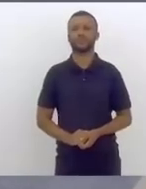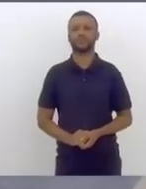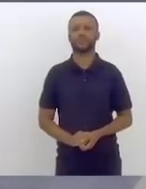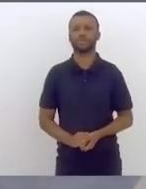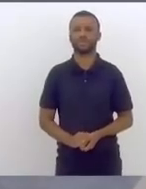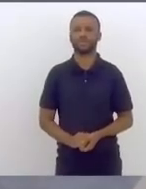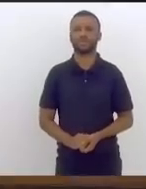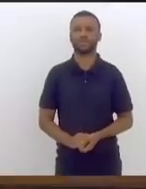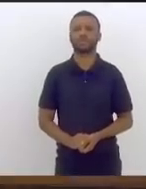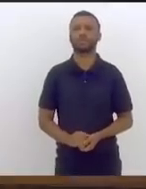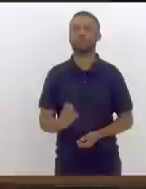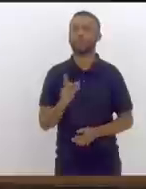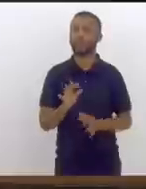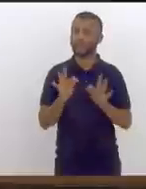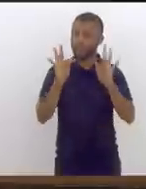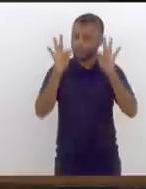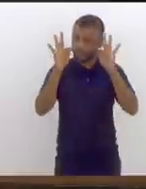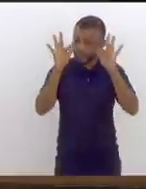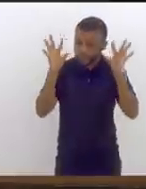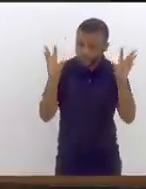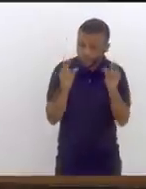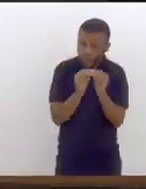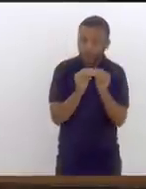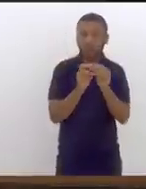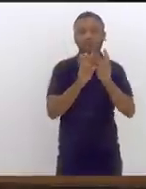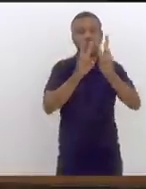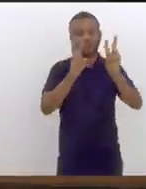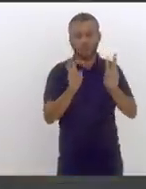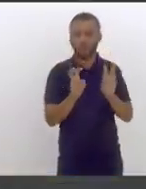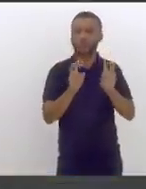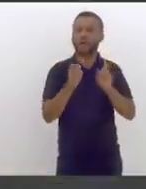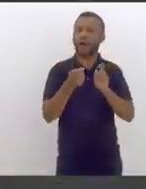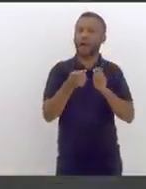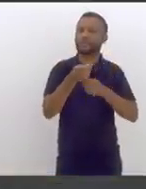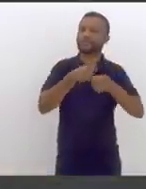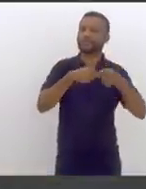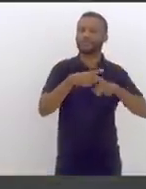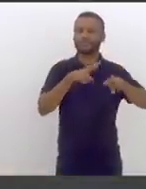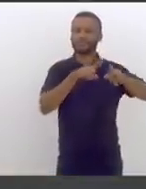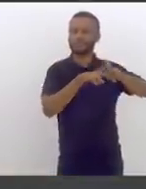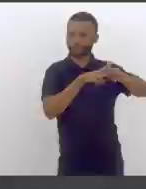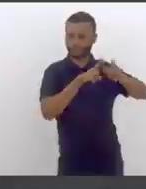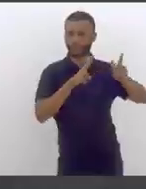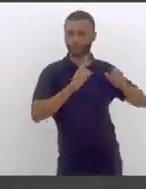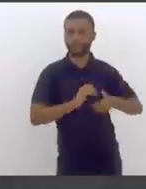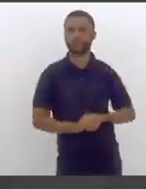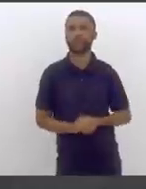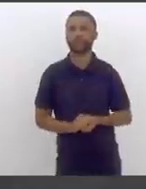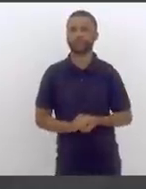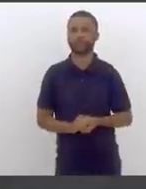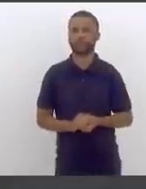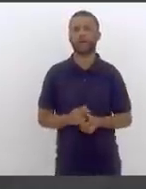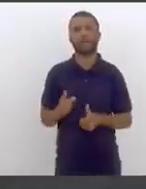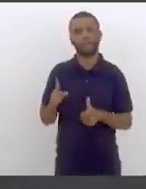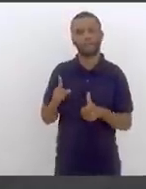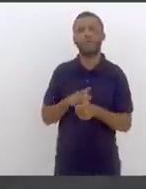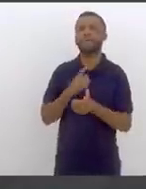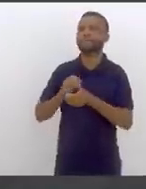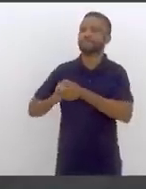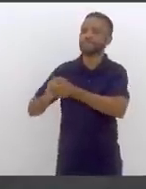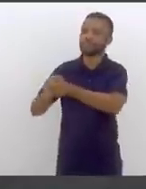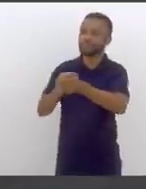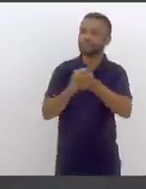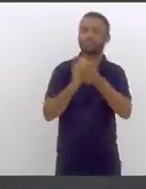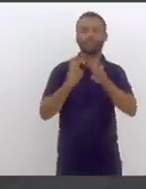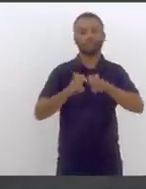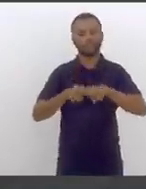só para terminar esse esse assunto da prisão administrativa Deputado é primeiro quero cumprimentar o pessoal